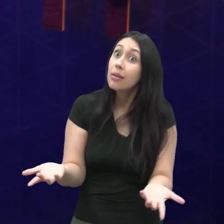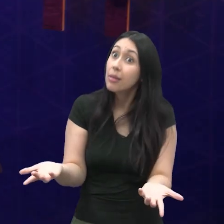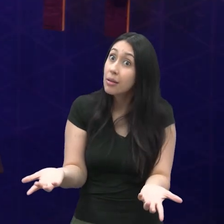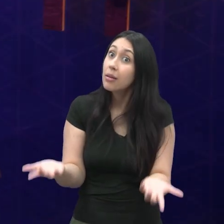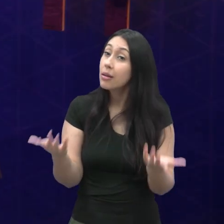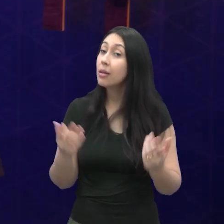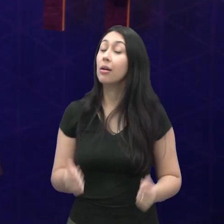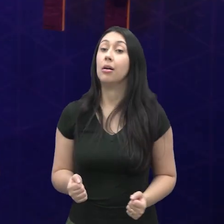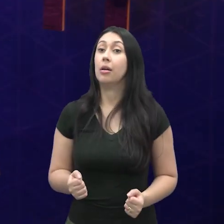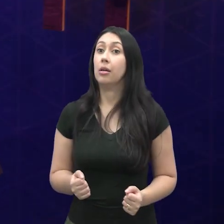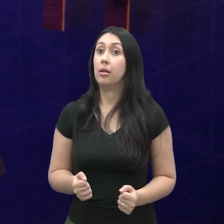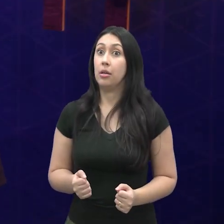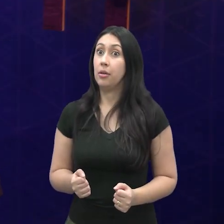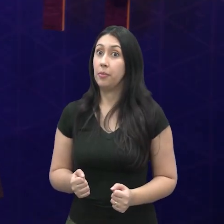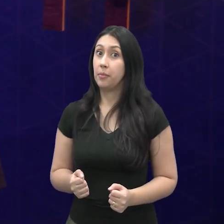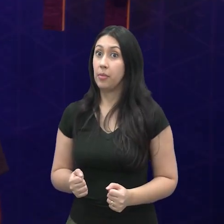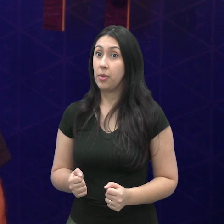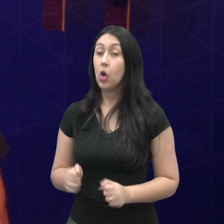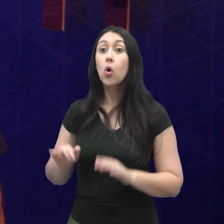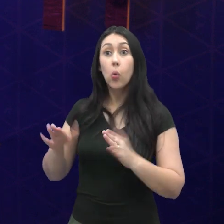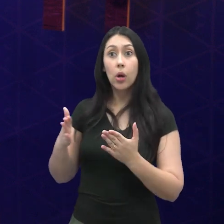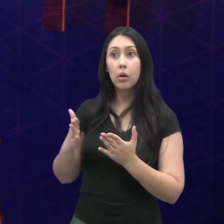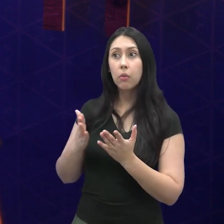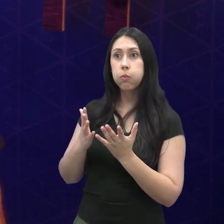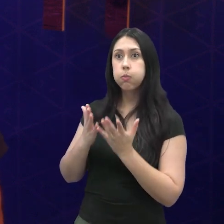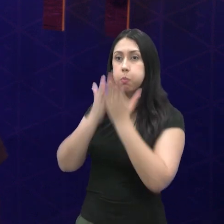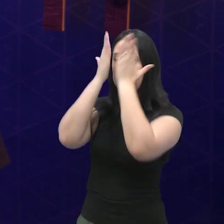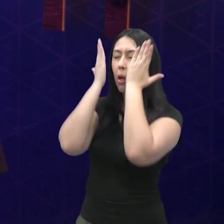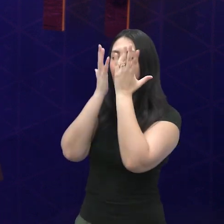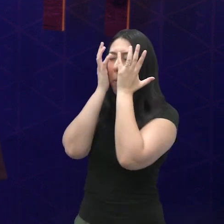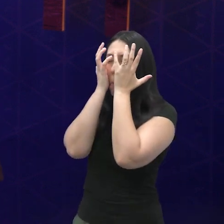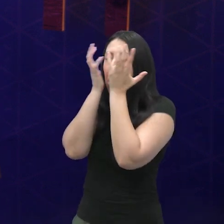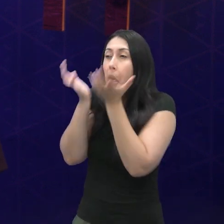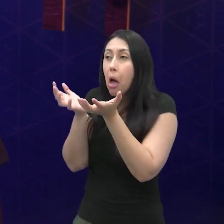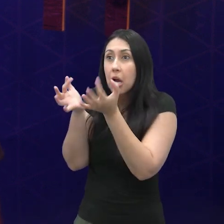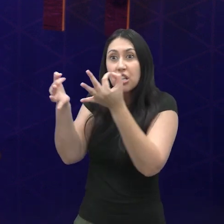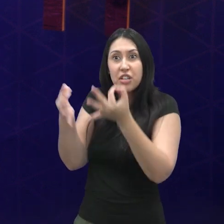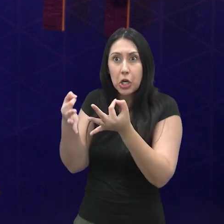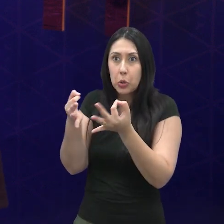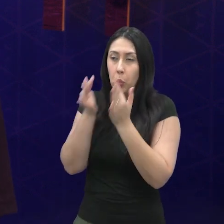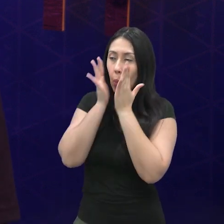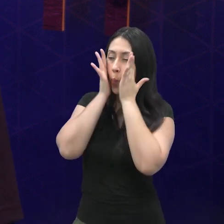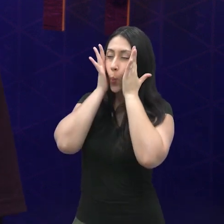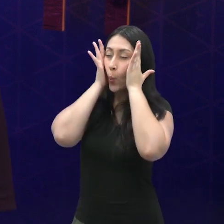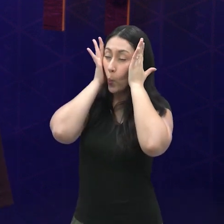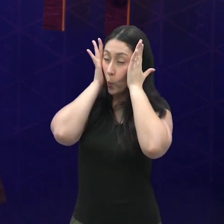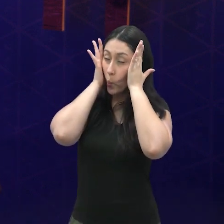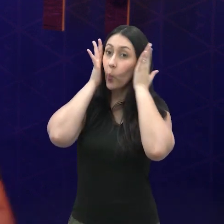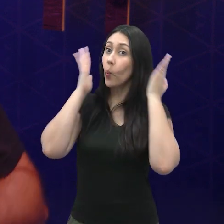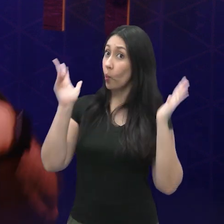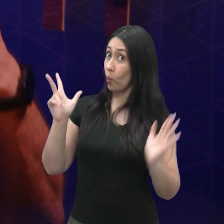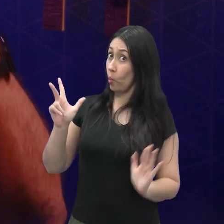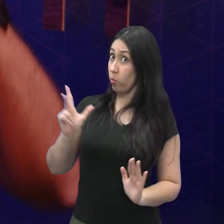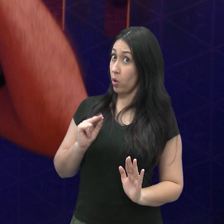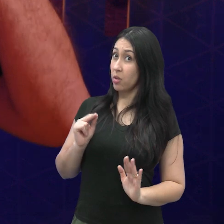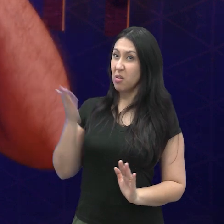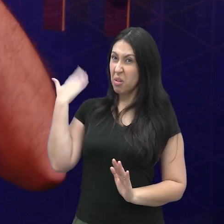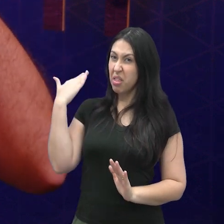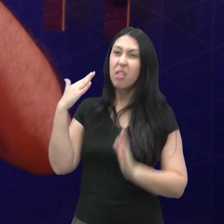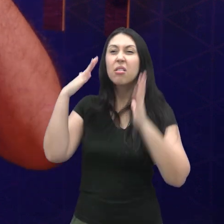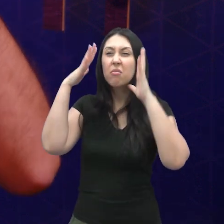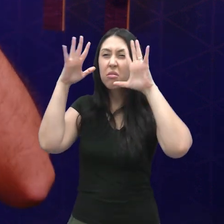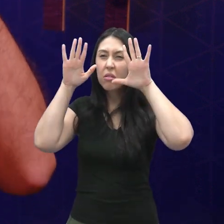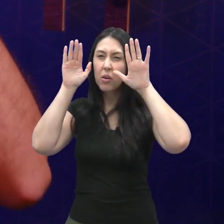assim, os procedimentos que deram certo, nossa, impressionaram todo mundo. Porque realmente a pessoa tinha